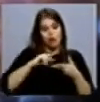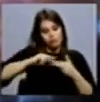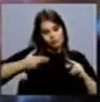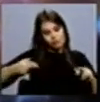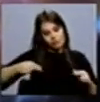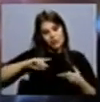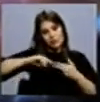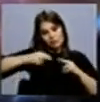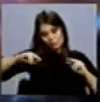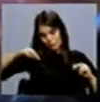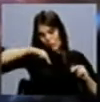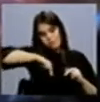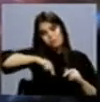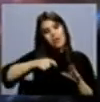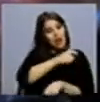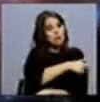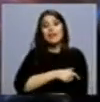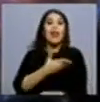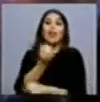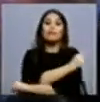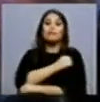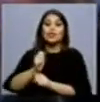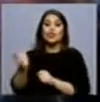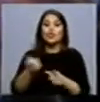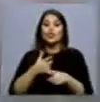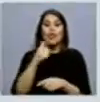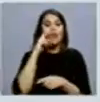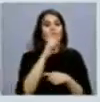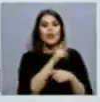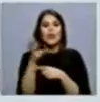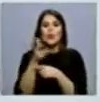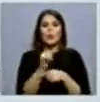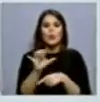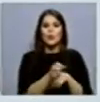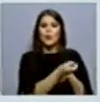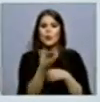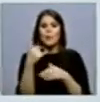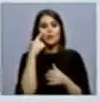está representado precisamente ali na explosão de uma estrela. Já vimos muitas imagens, mas há uma que vai estar em